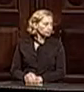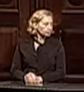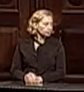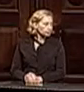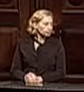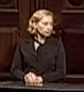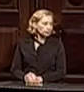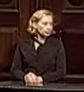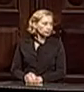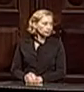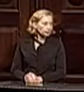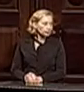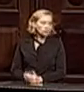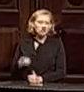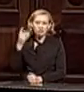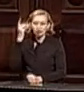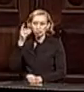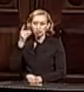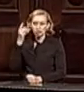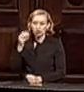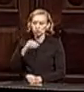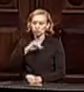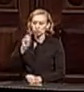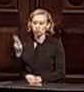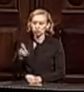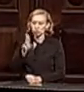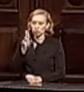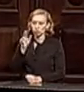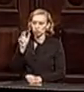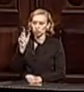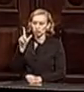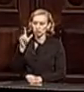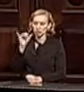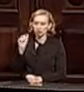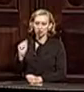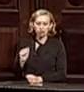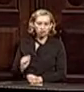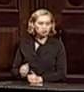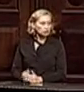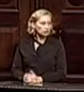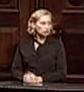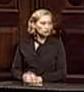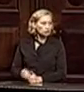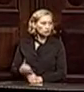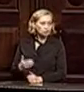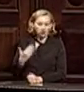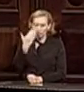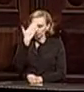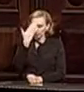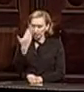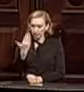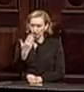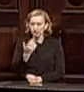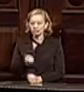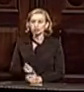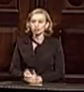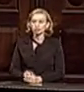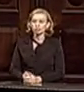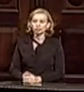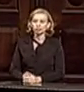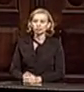Com a palavra, deputado Dr. Julianelli. Obrigado, deputado Osório, Carlos Osório, que preside o expediente